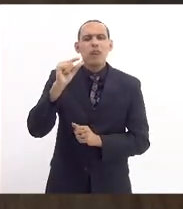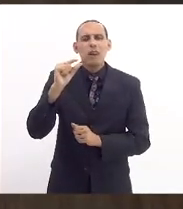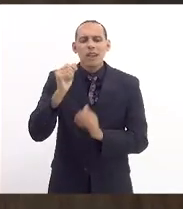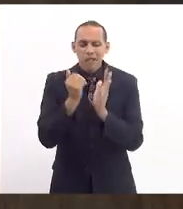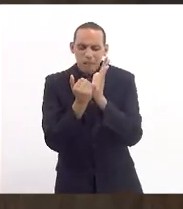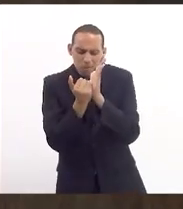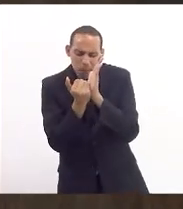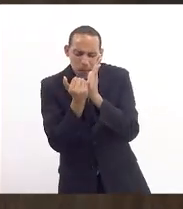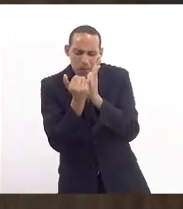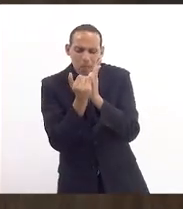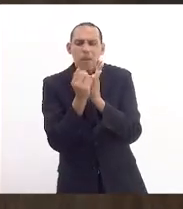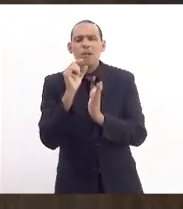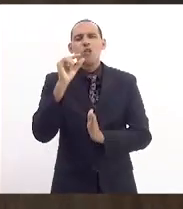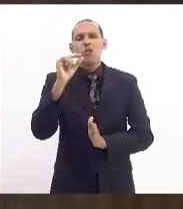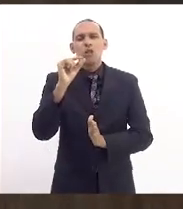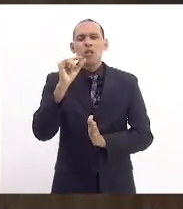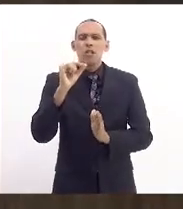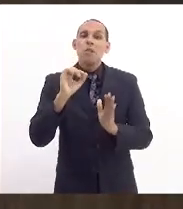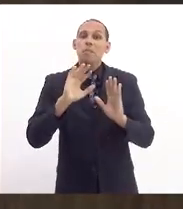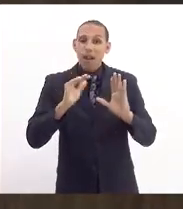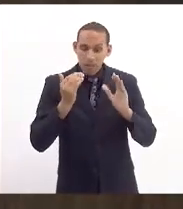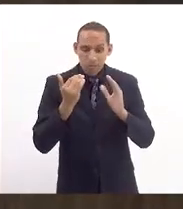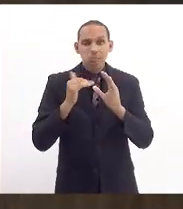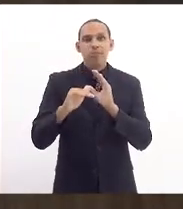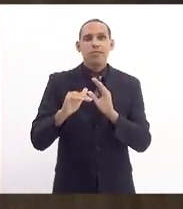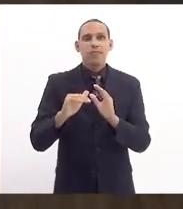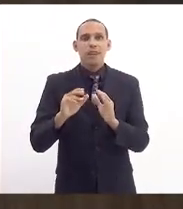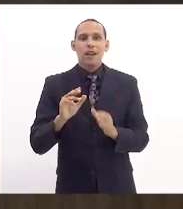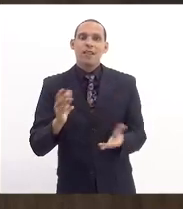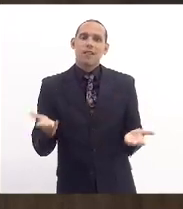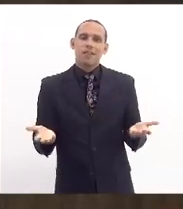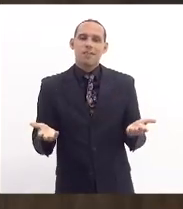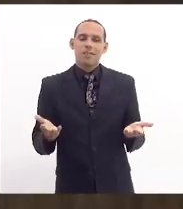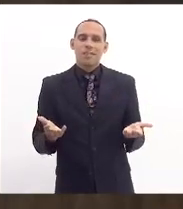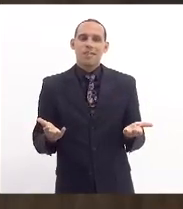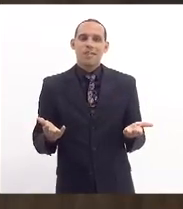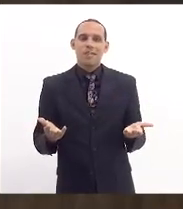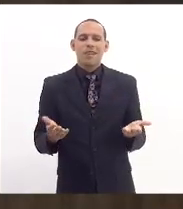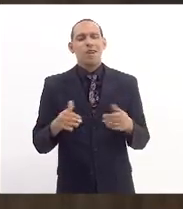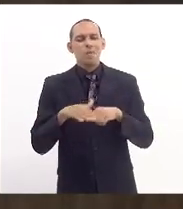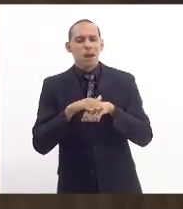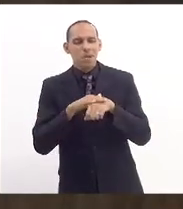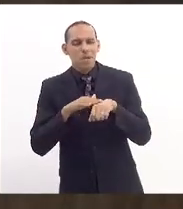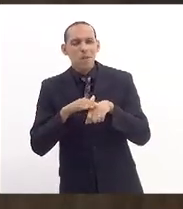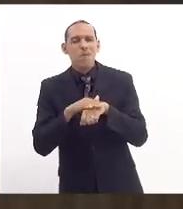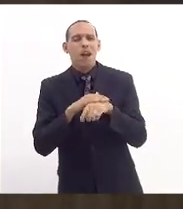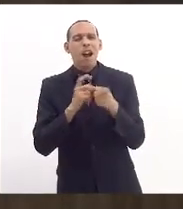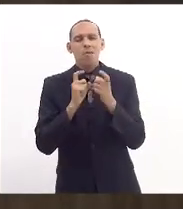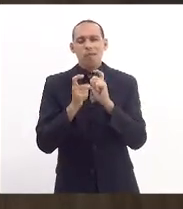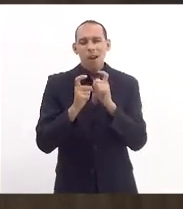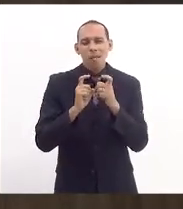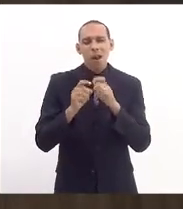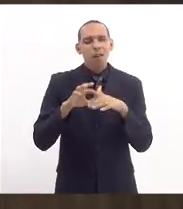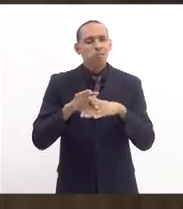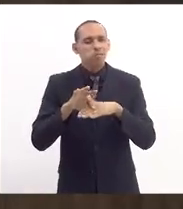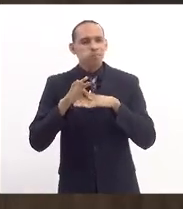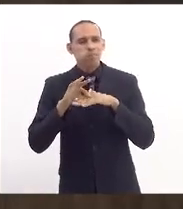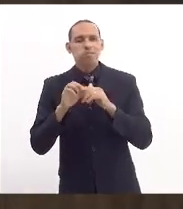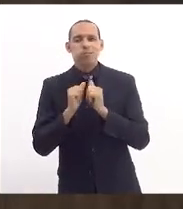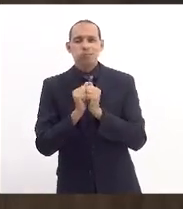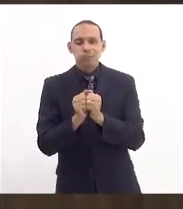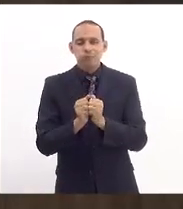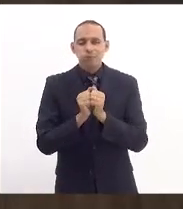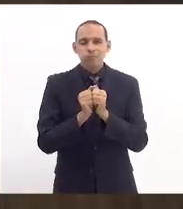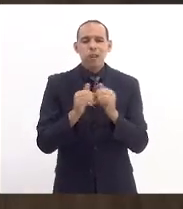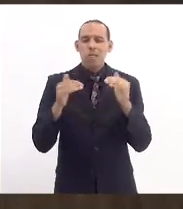reajuste ele mandava e eu vi havia aquela aquela conversa que ela reunião de líderes a